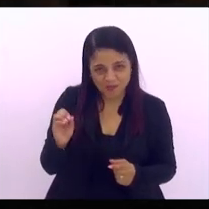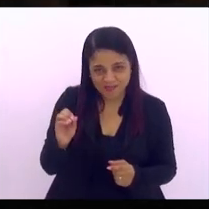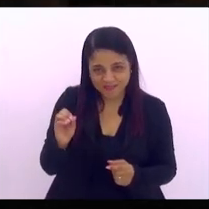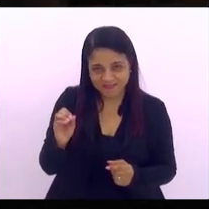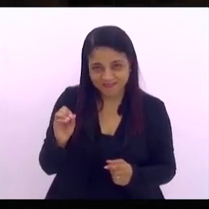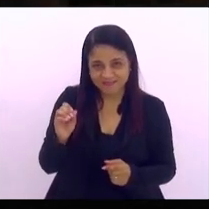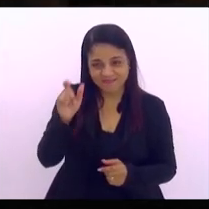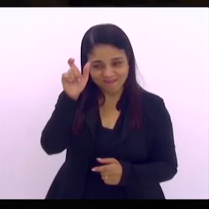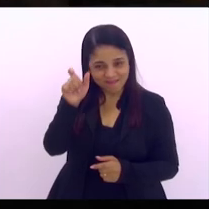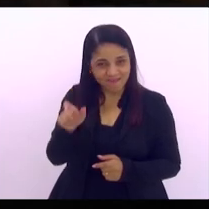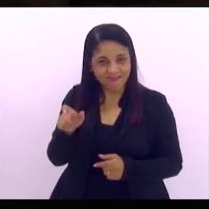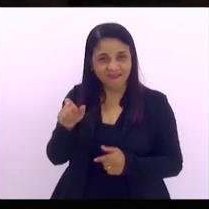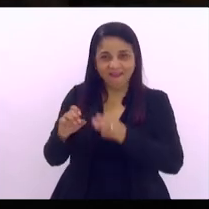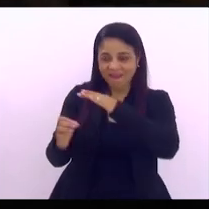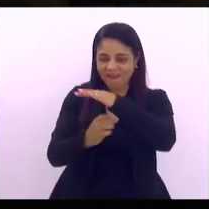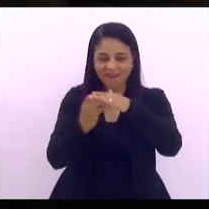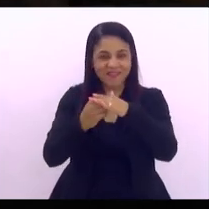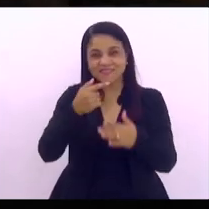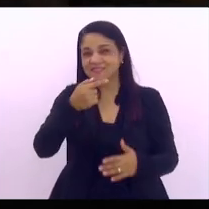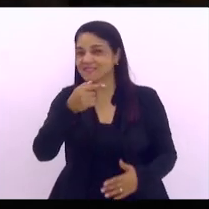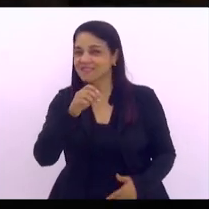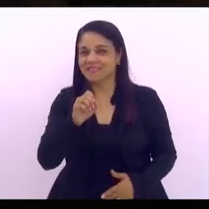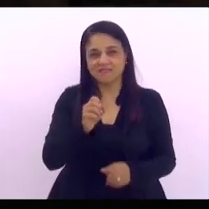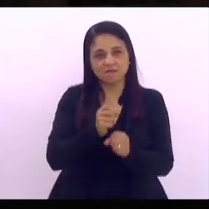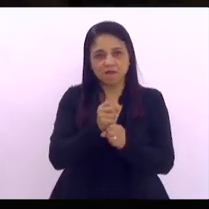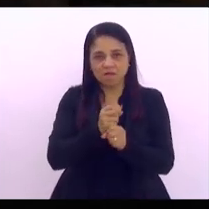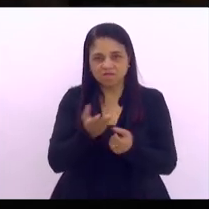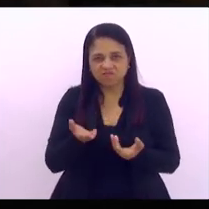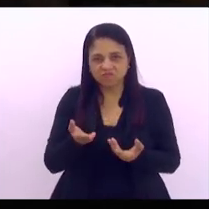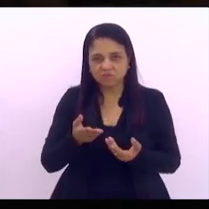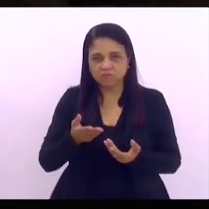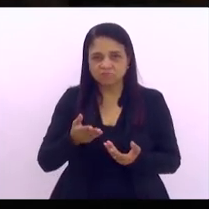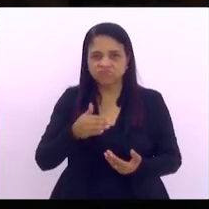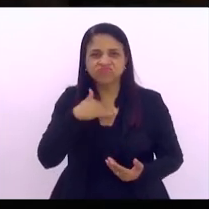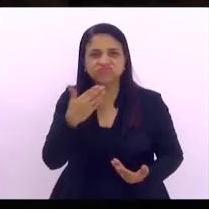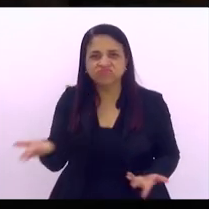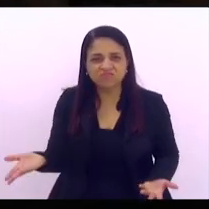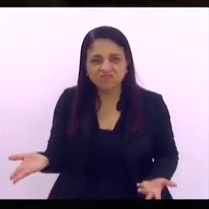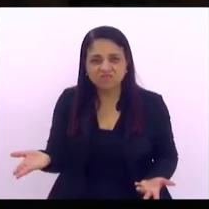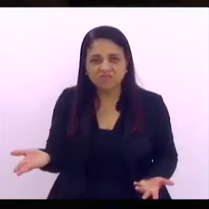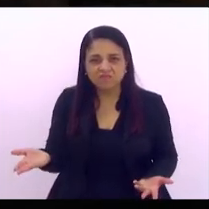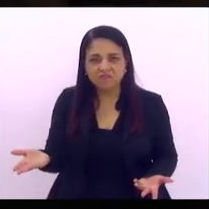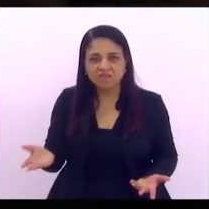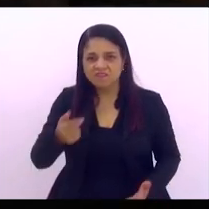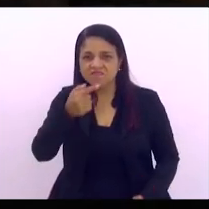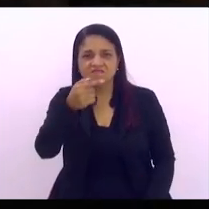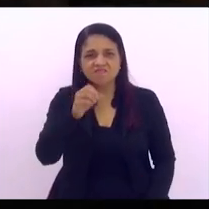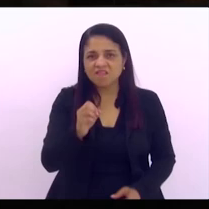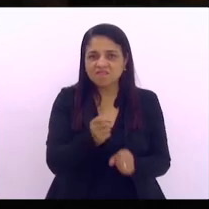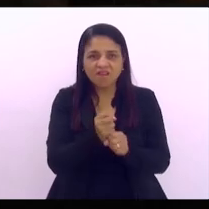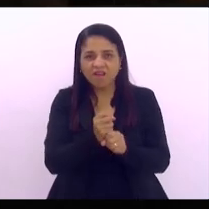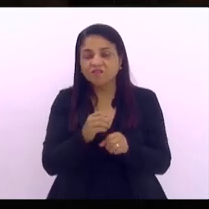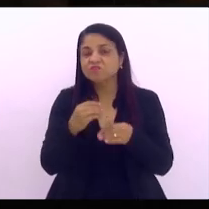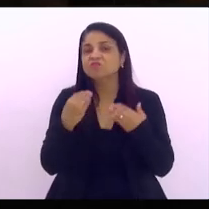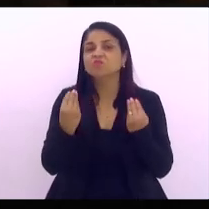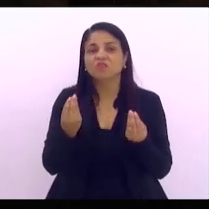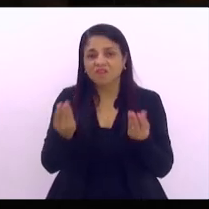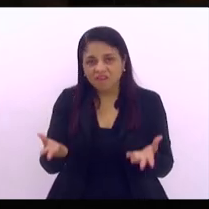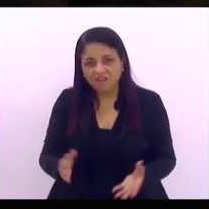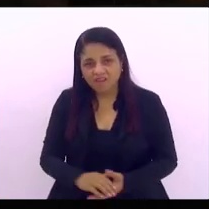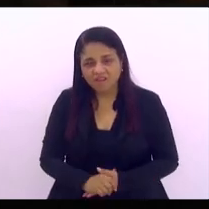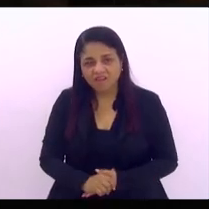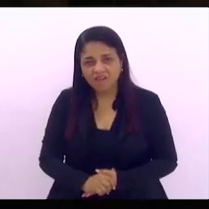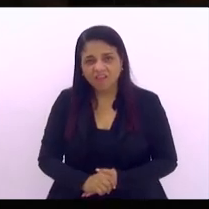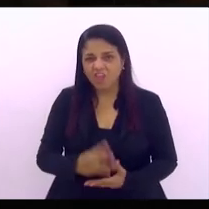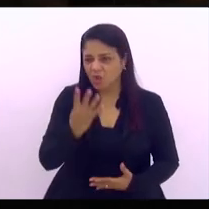soubéssemos que ela está fazendo 70 anos. Grandes coisas. Grandes coisas, 70 anos. Que